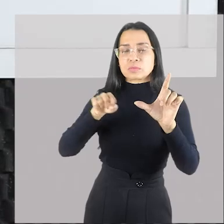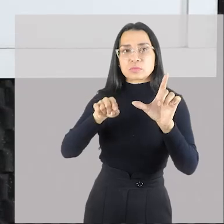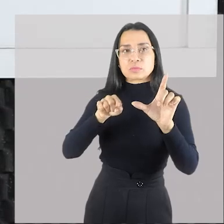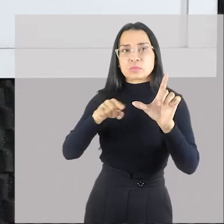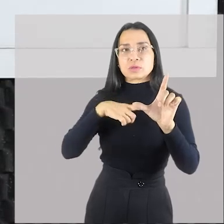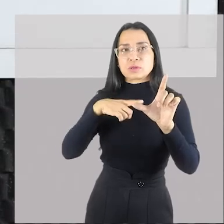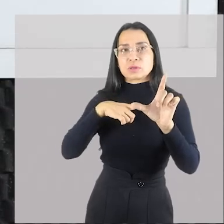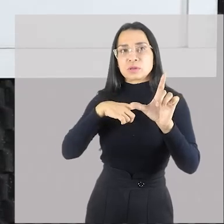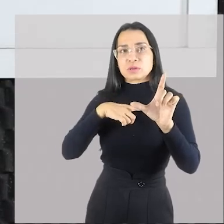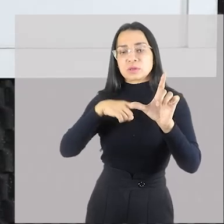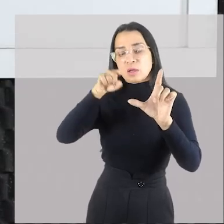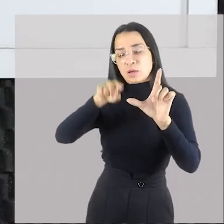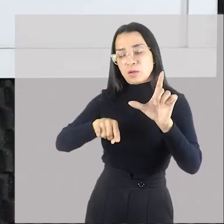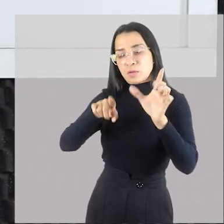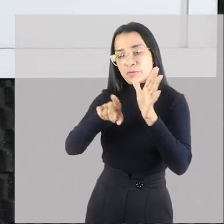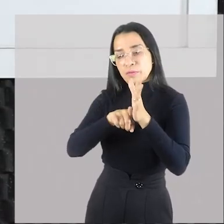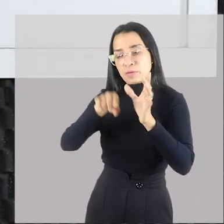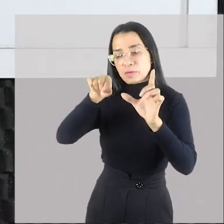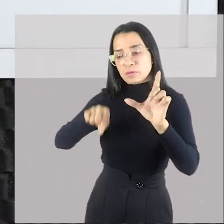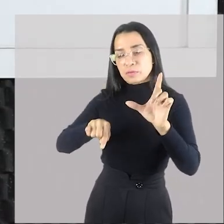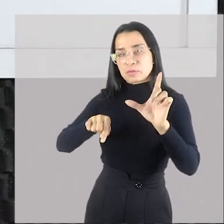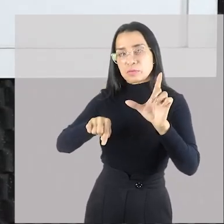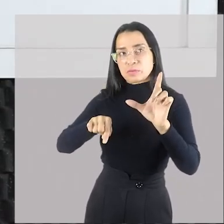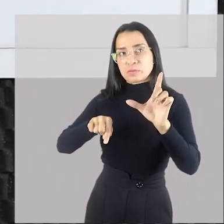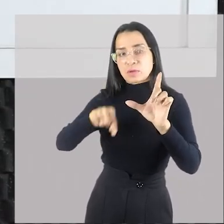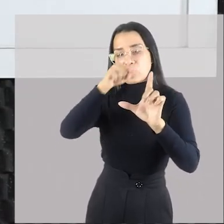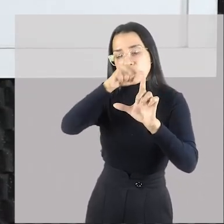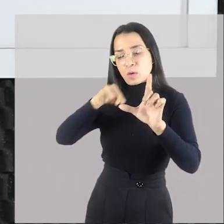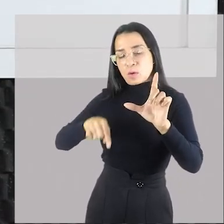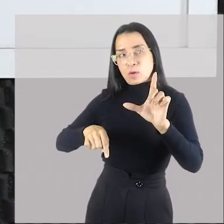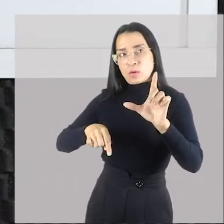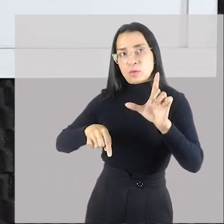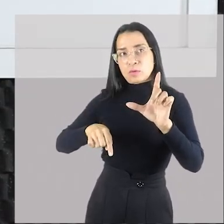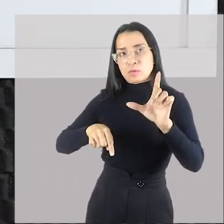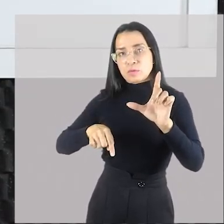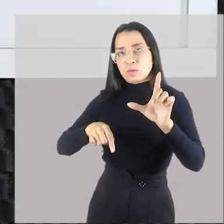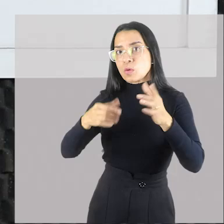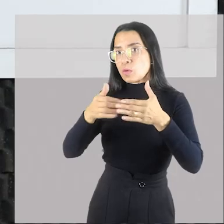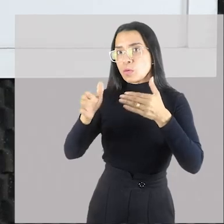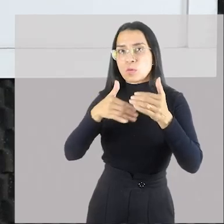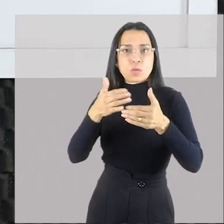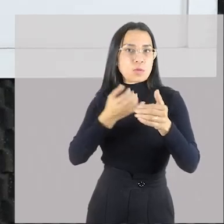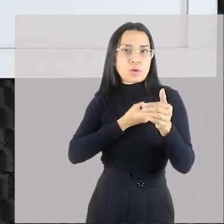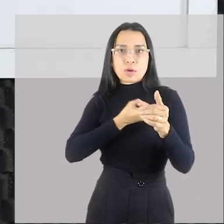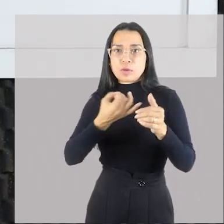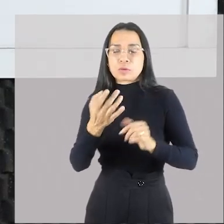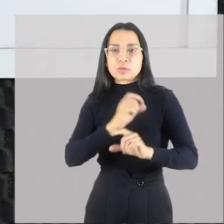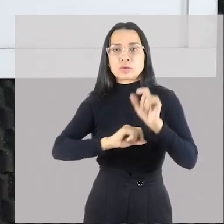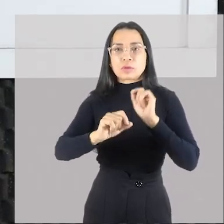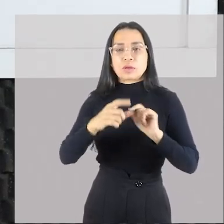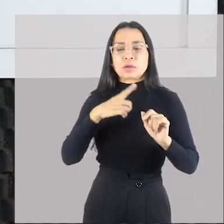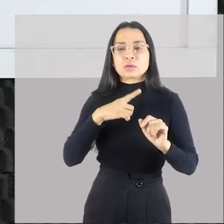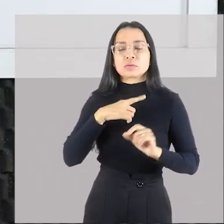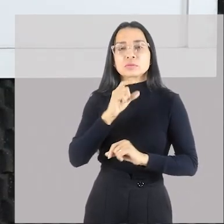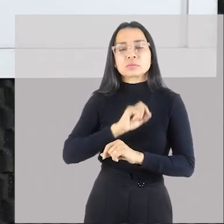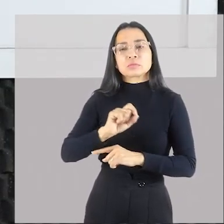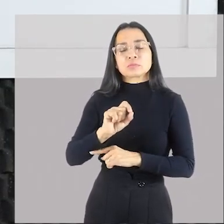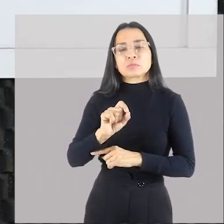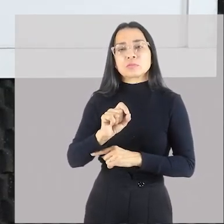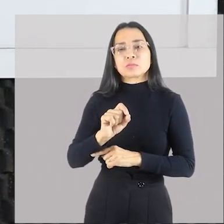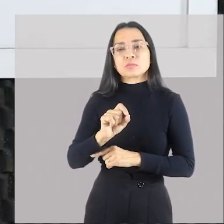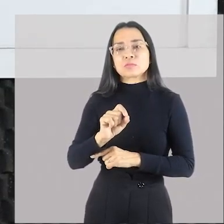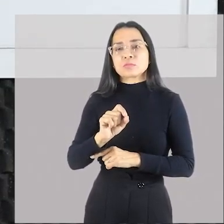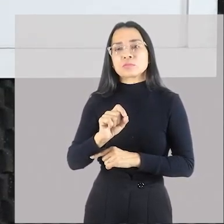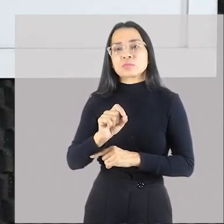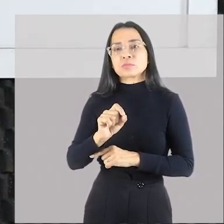tem imagens negativas, ó, o gráfico está para baixo. Qualquer valor que eu for buscar aqui a imagem, ele vai estar, você vai ter um valor